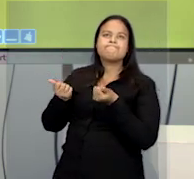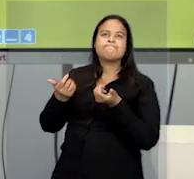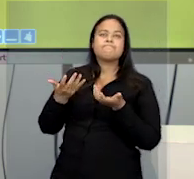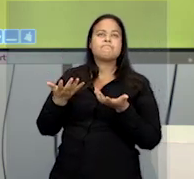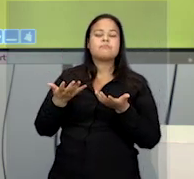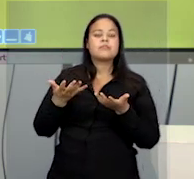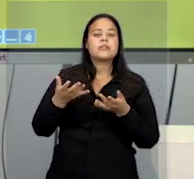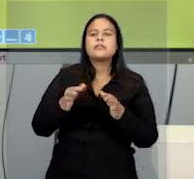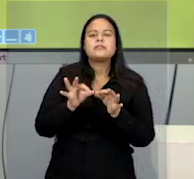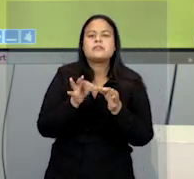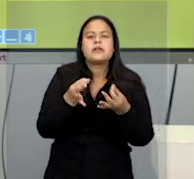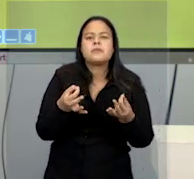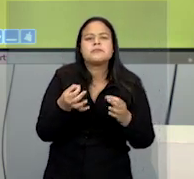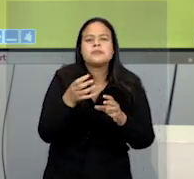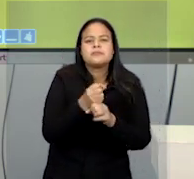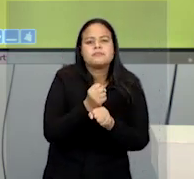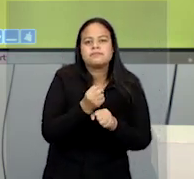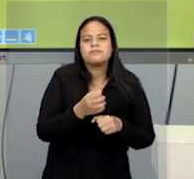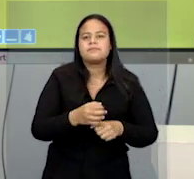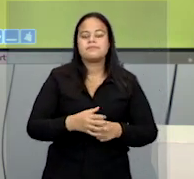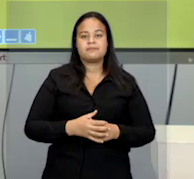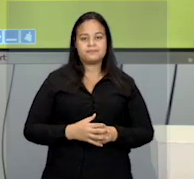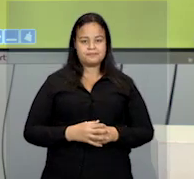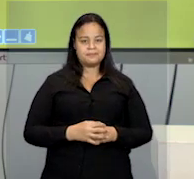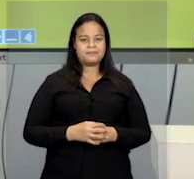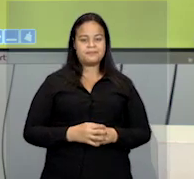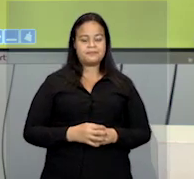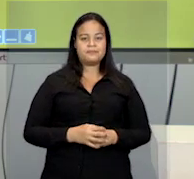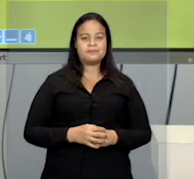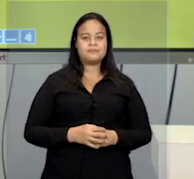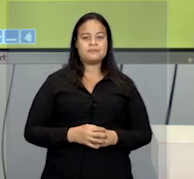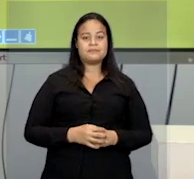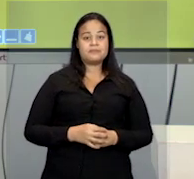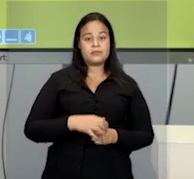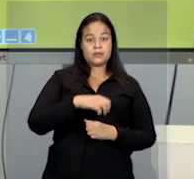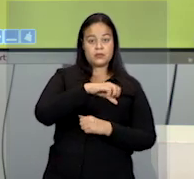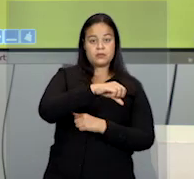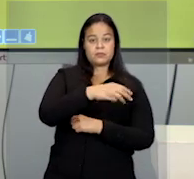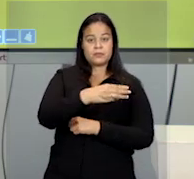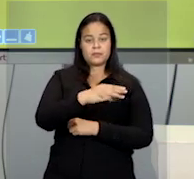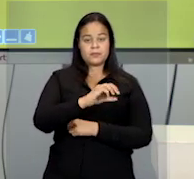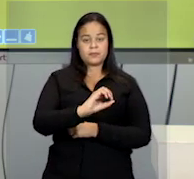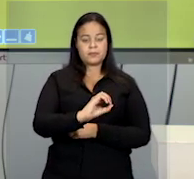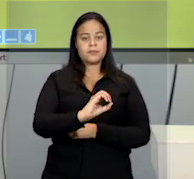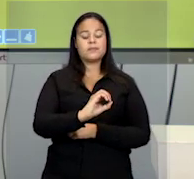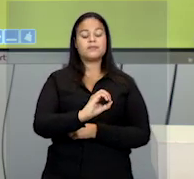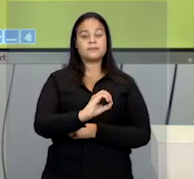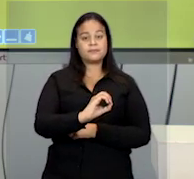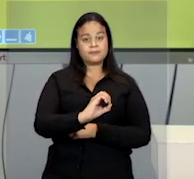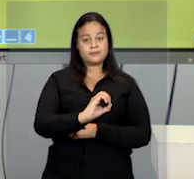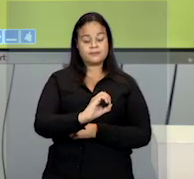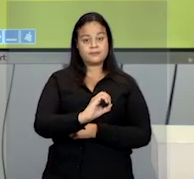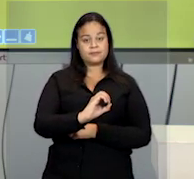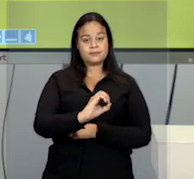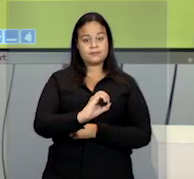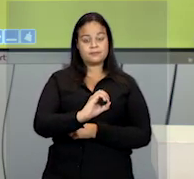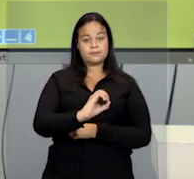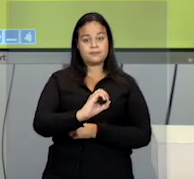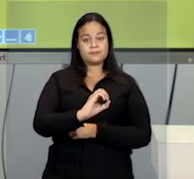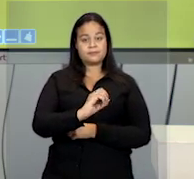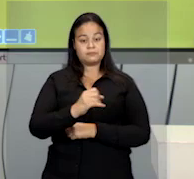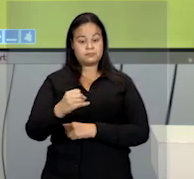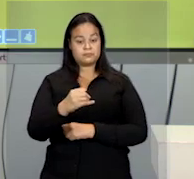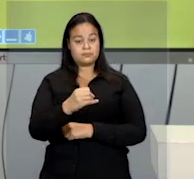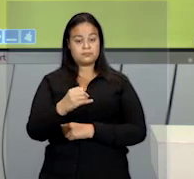uma conta simples, né? Ou seja, 930 e eu subtraio